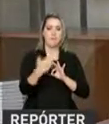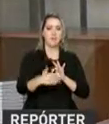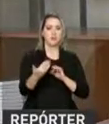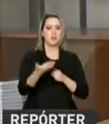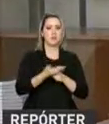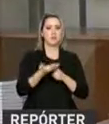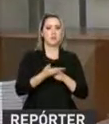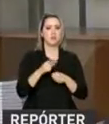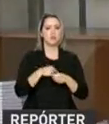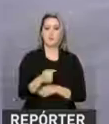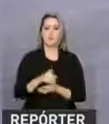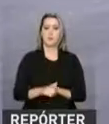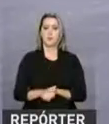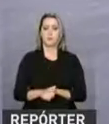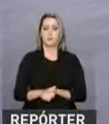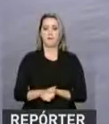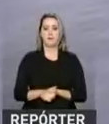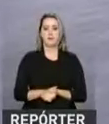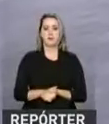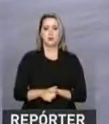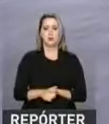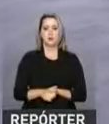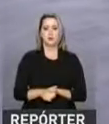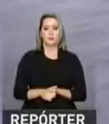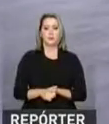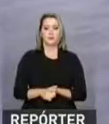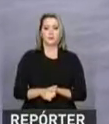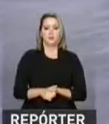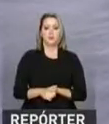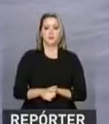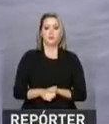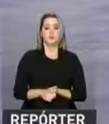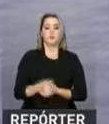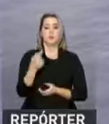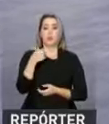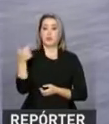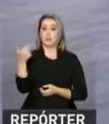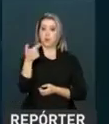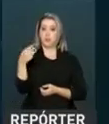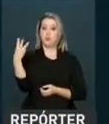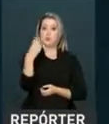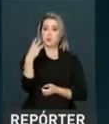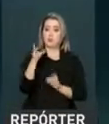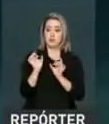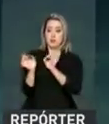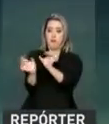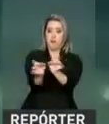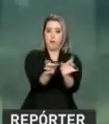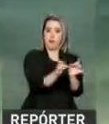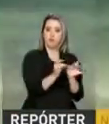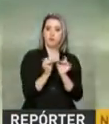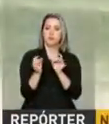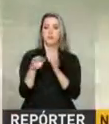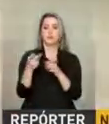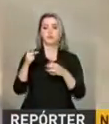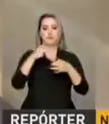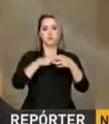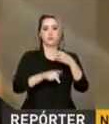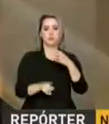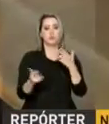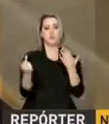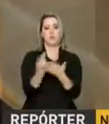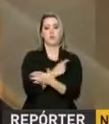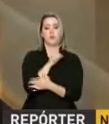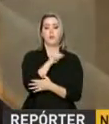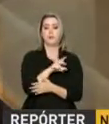um equilíbrio fiscal. Os leilões da segunda e terceira rodada de licitações do pré-sal vão